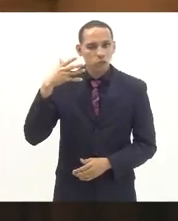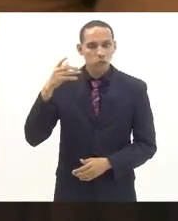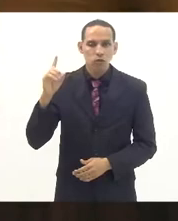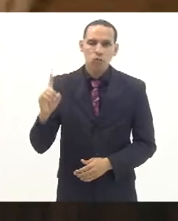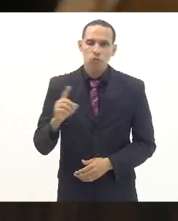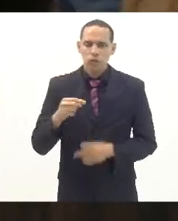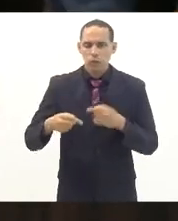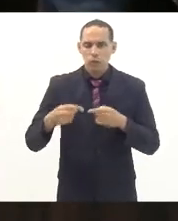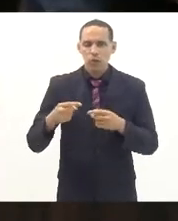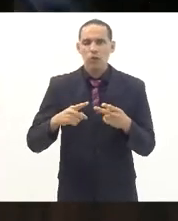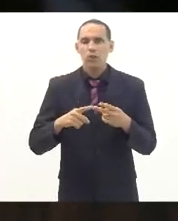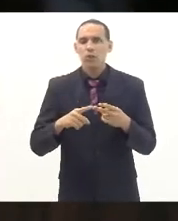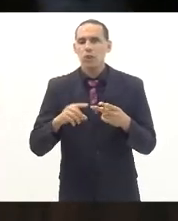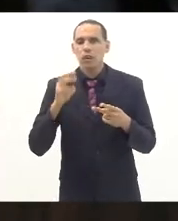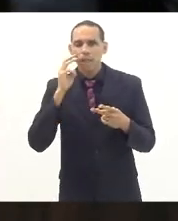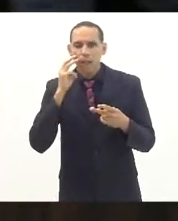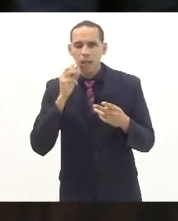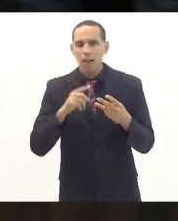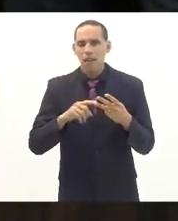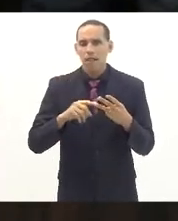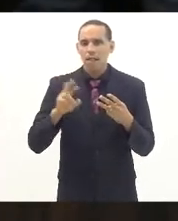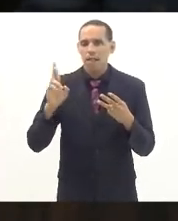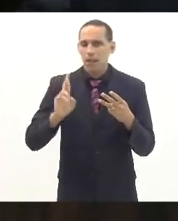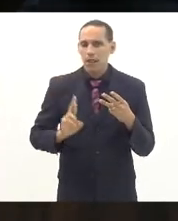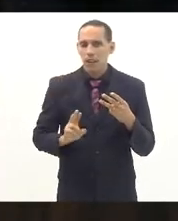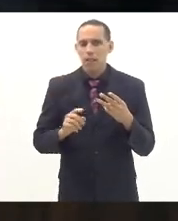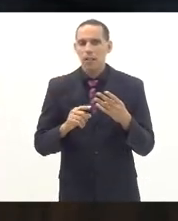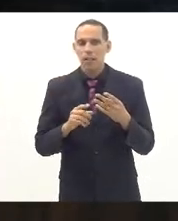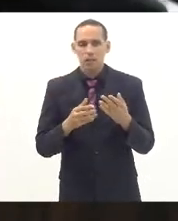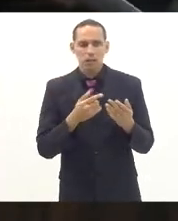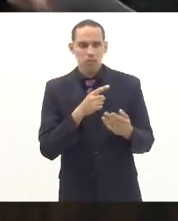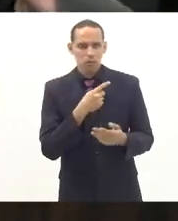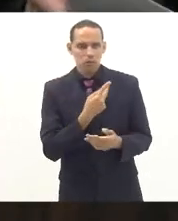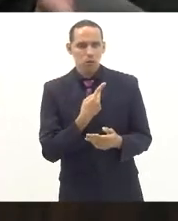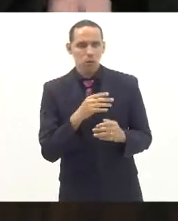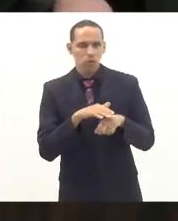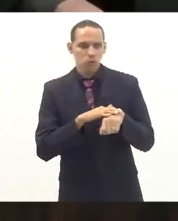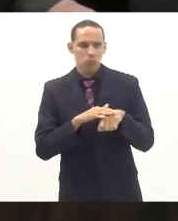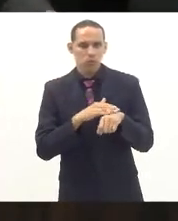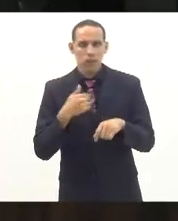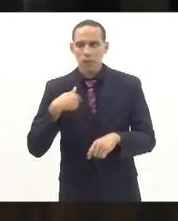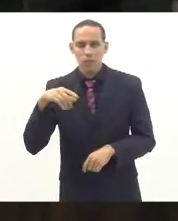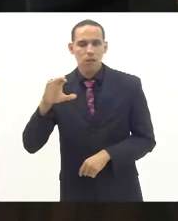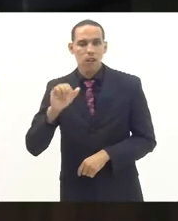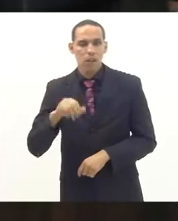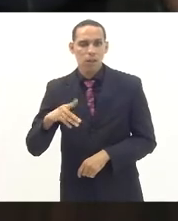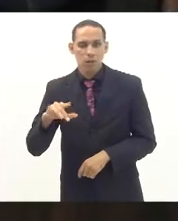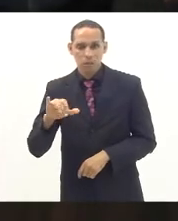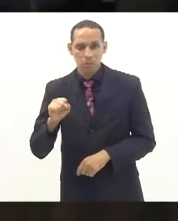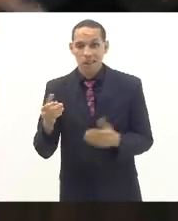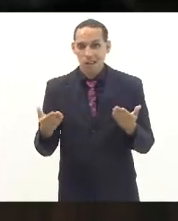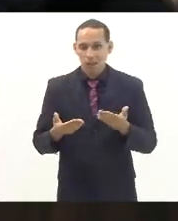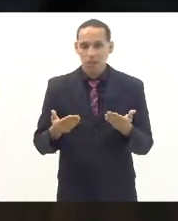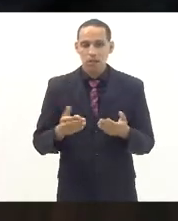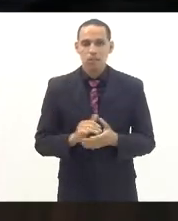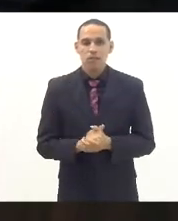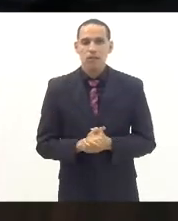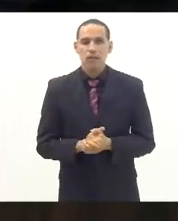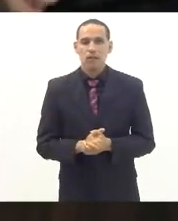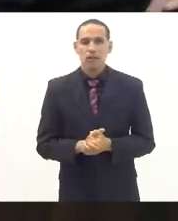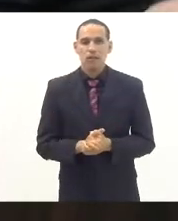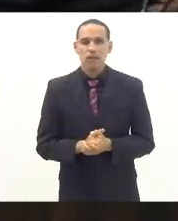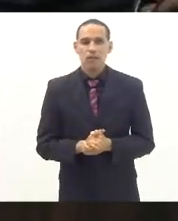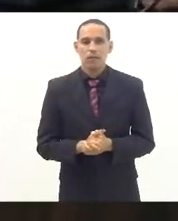waldeck agora Renata Oi e a gente conversa eu tô indo a Campo nesse instante